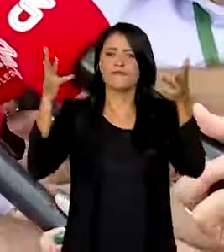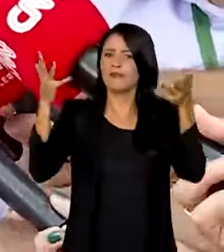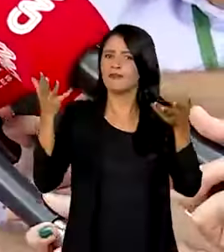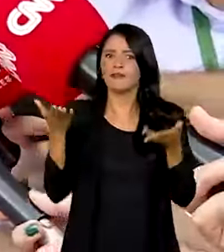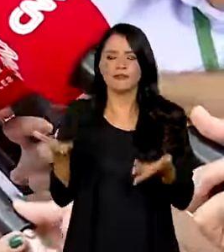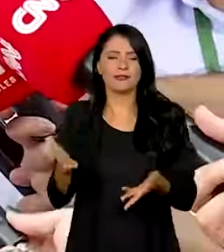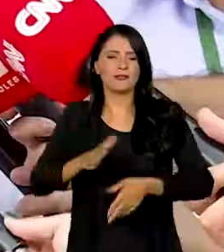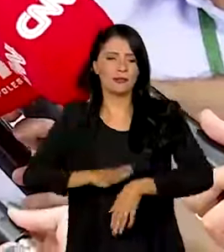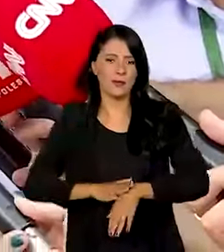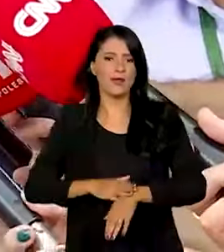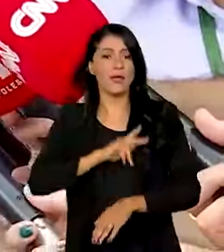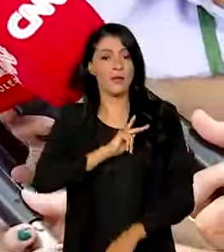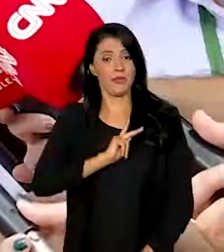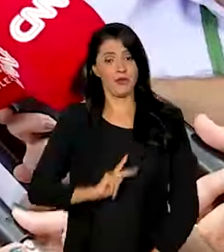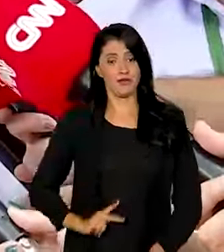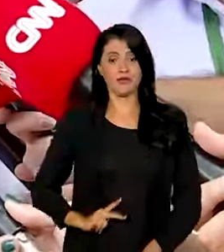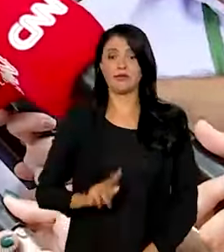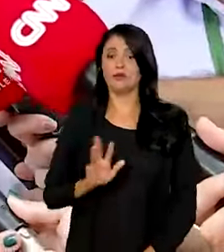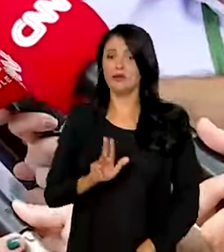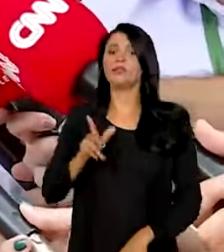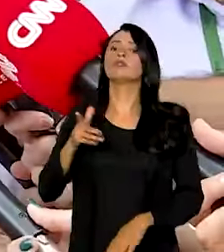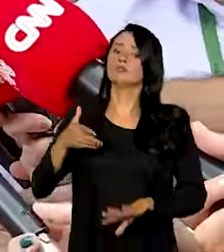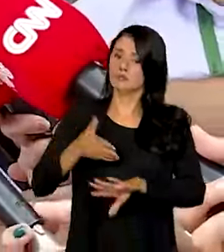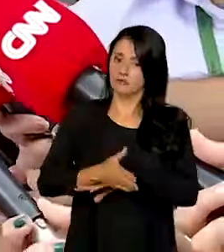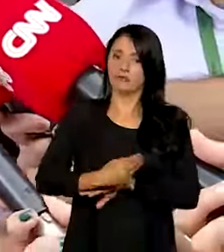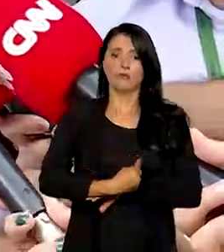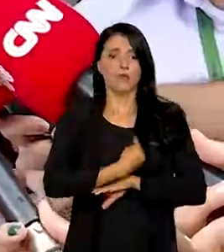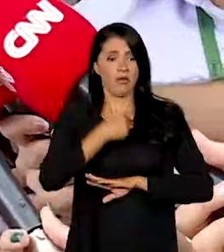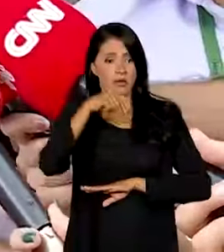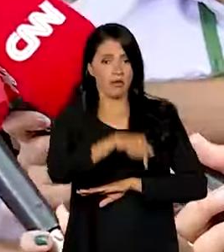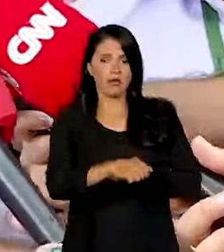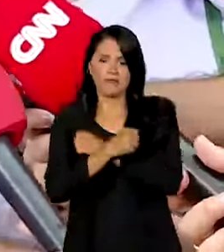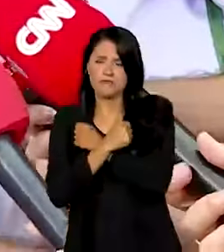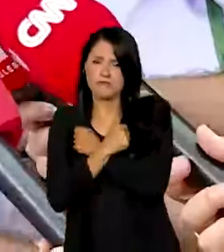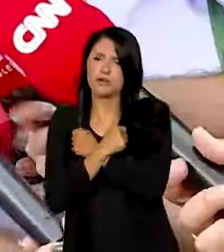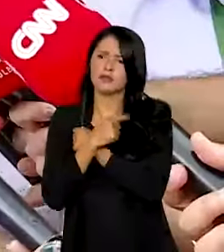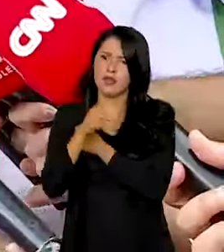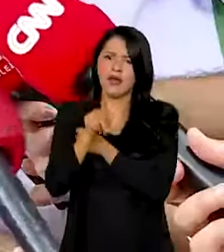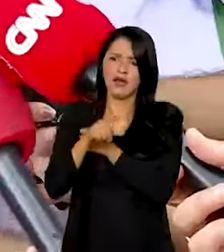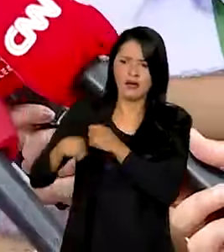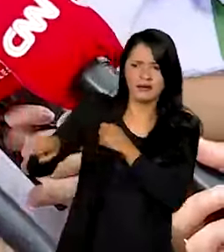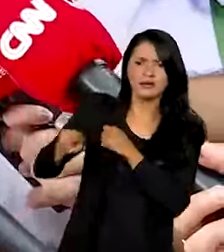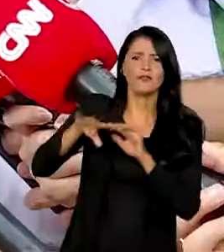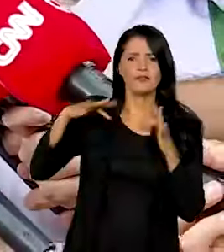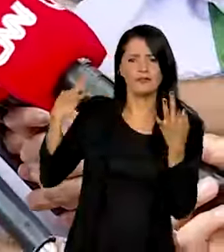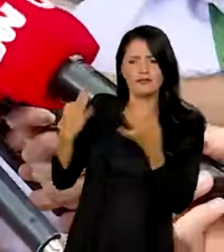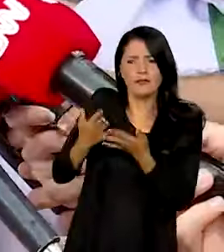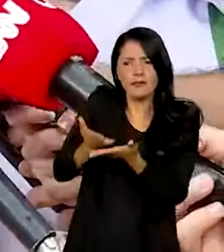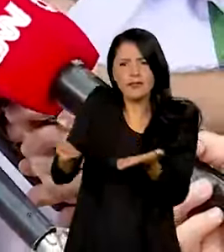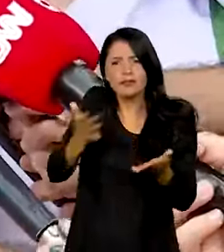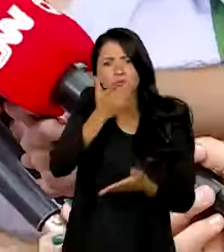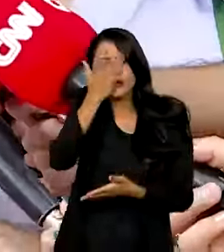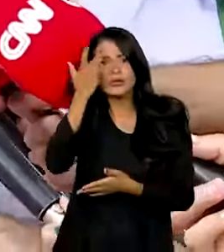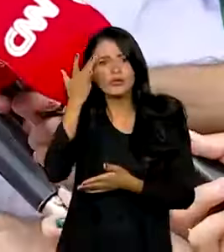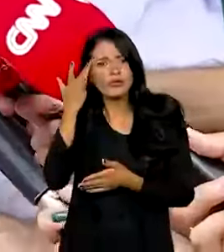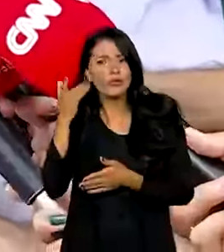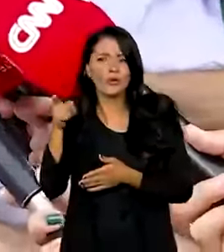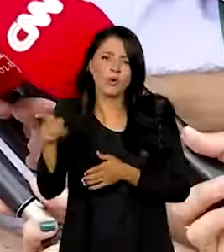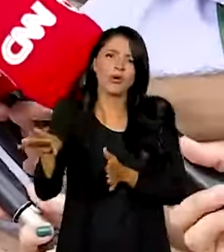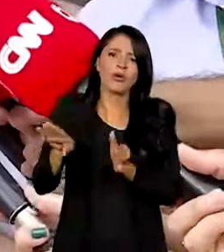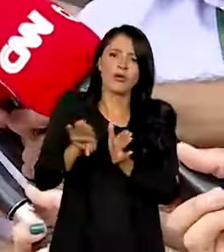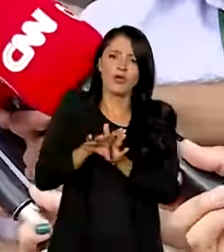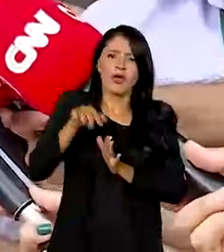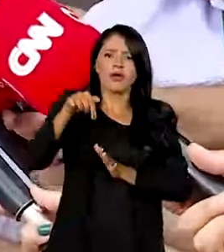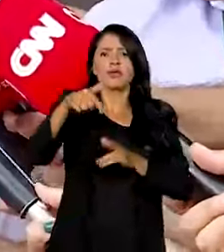o presidente fez questão de estar aqui hoje, dar um abraço a essas famílias e todas essas pessoas que chegam